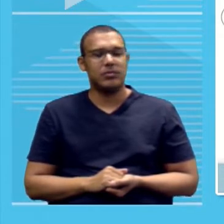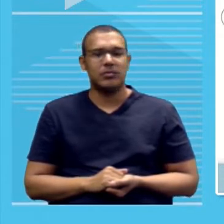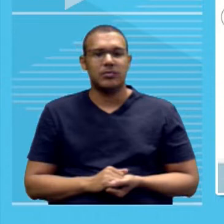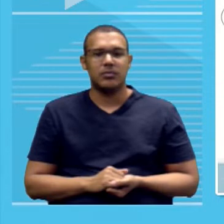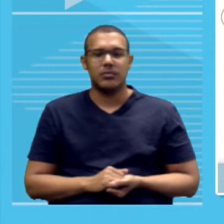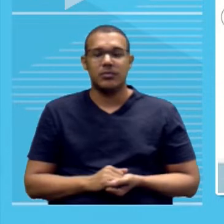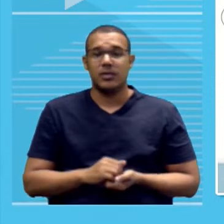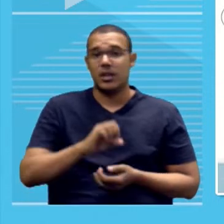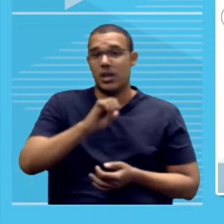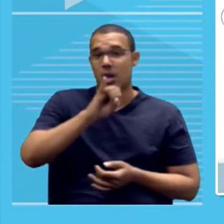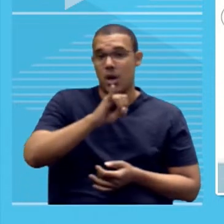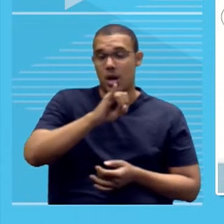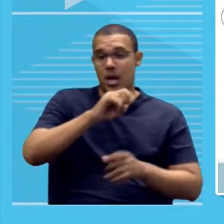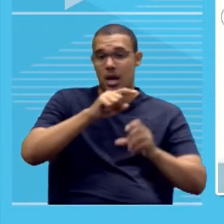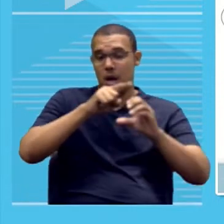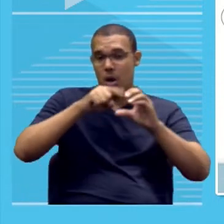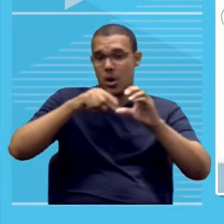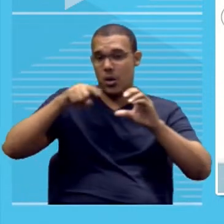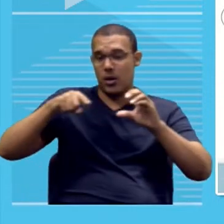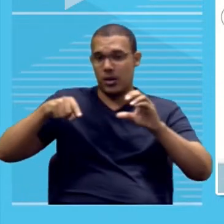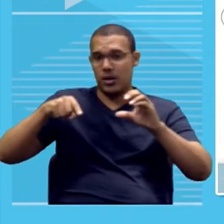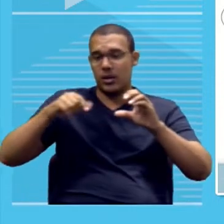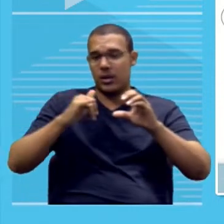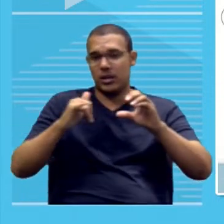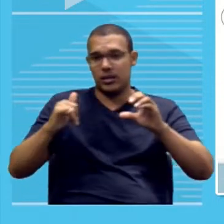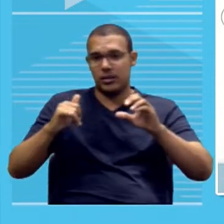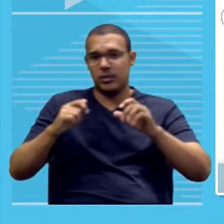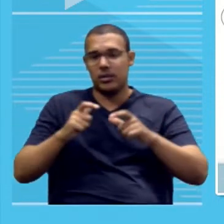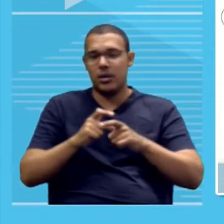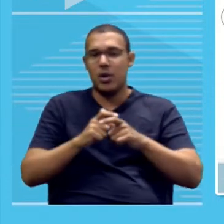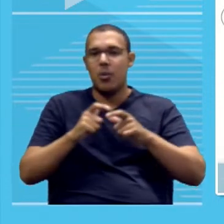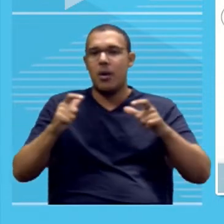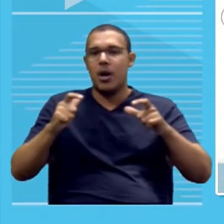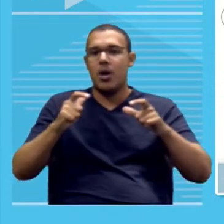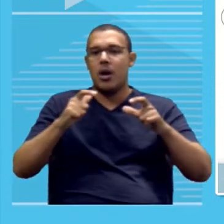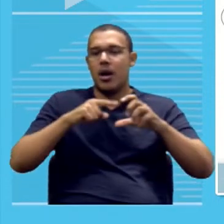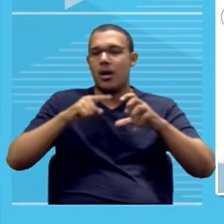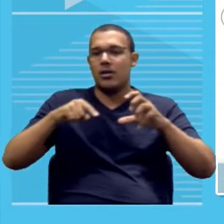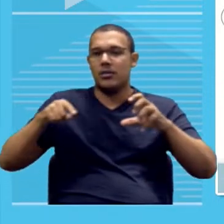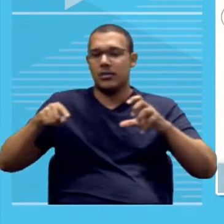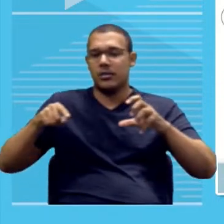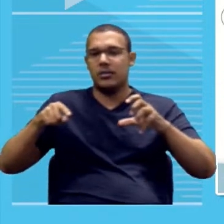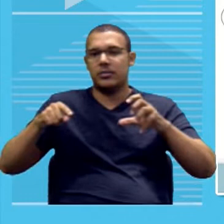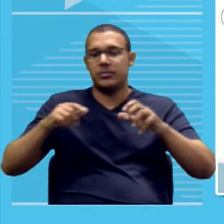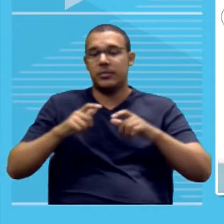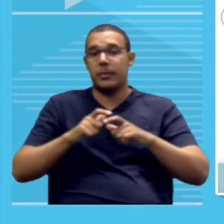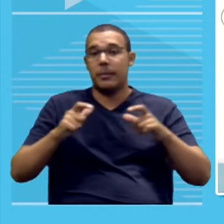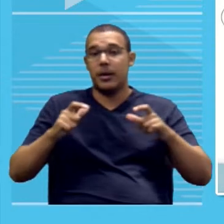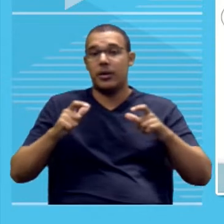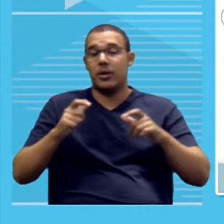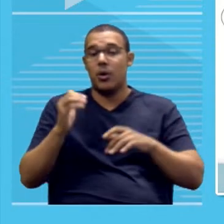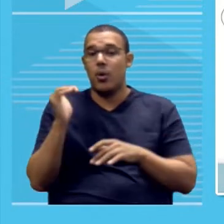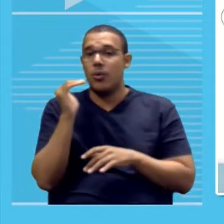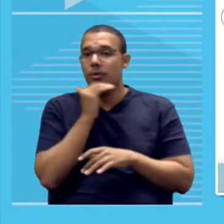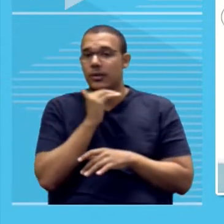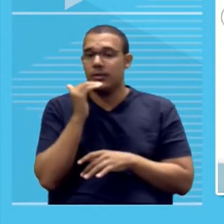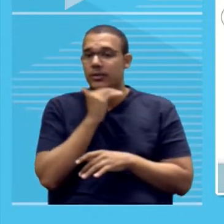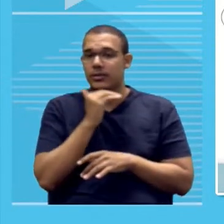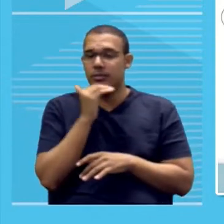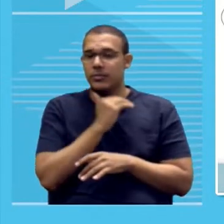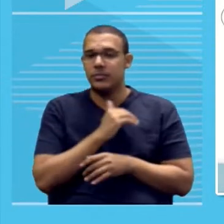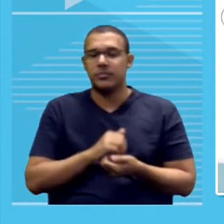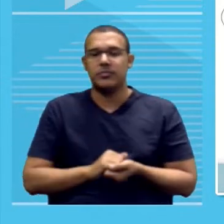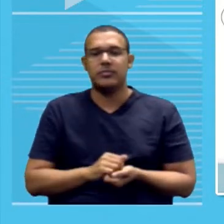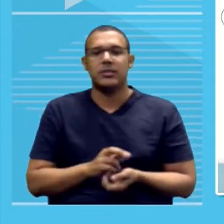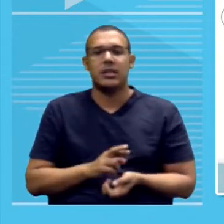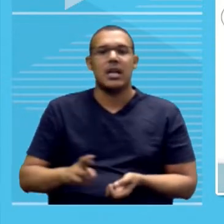é a corrente elétrica do sistema. Então, quanto maior a corrente que passa por ele, maior a quantidade de calor gerado. R é o